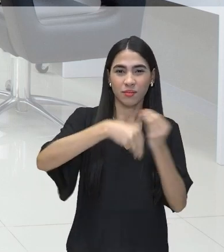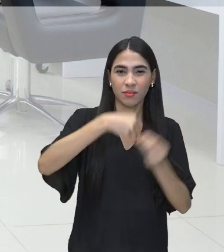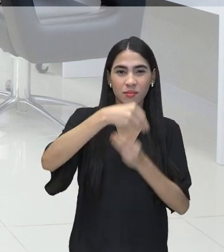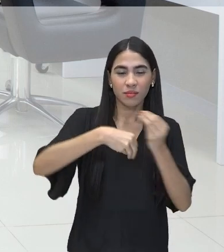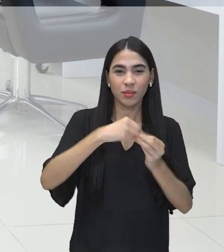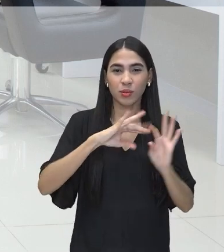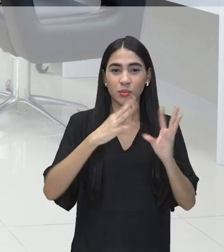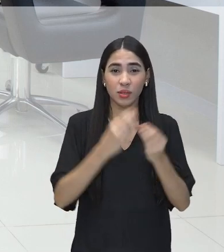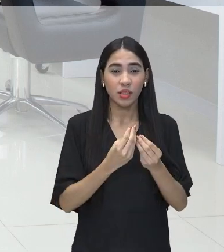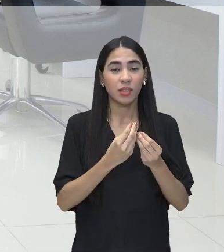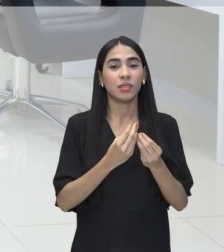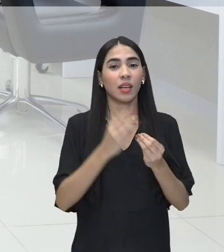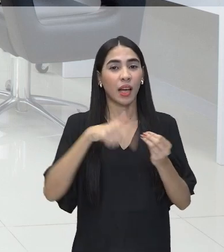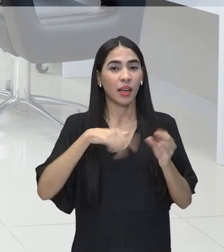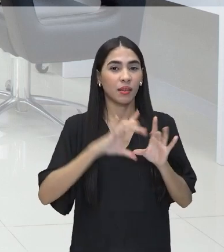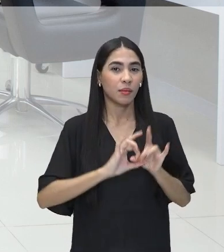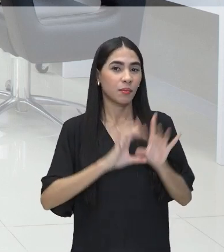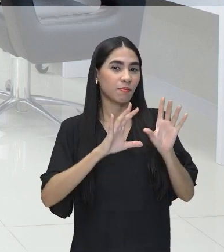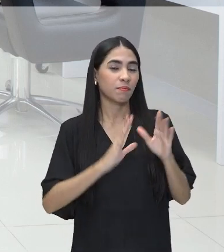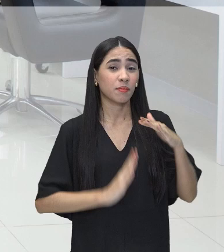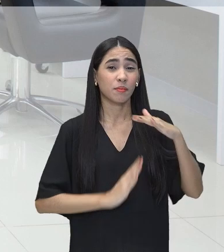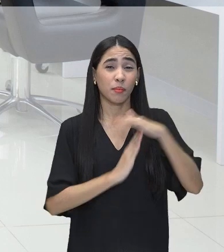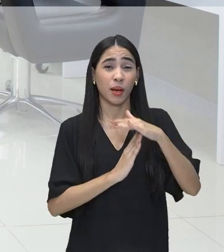é permitida, que é no máximo